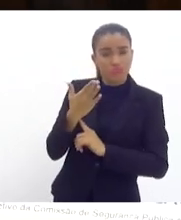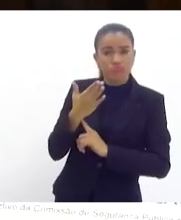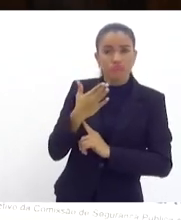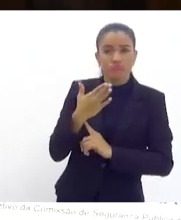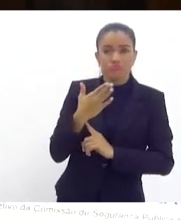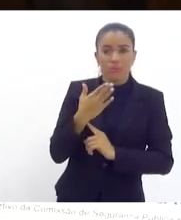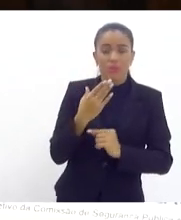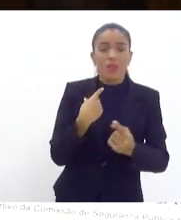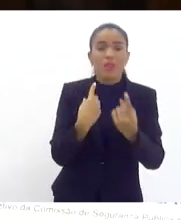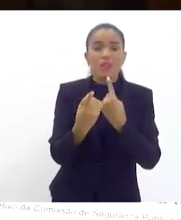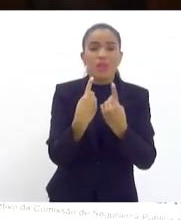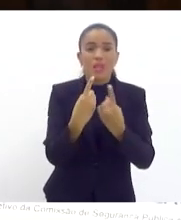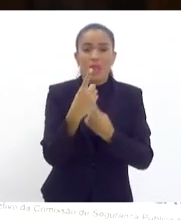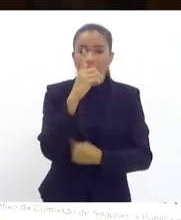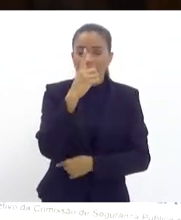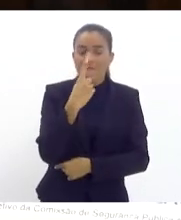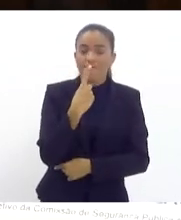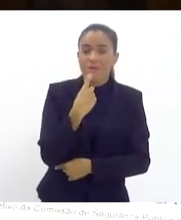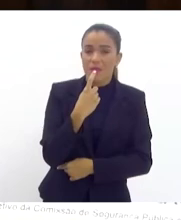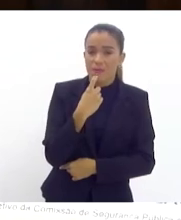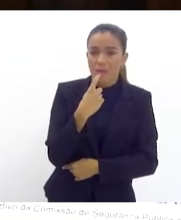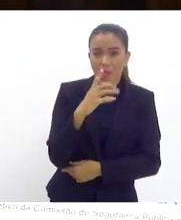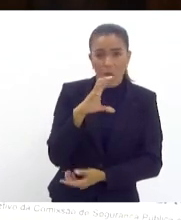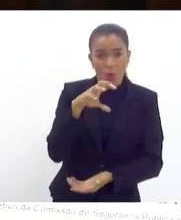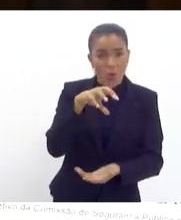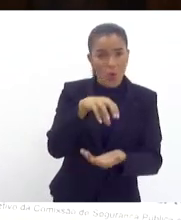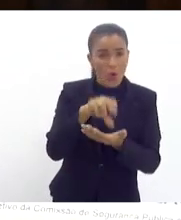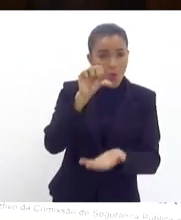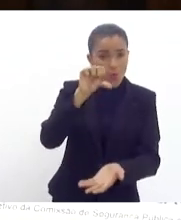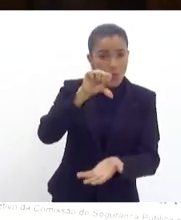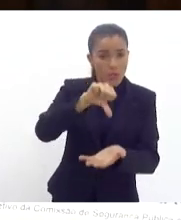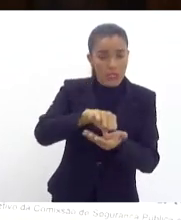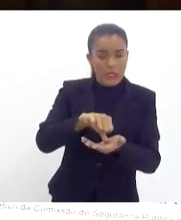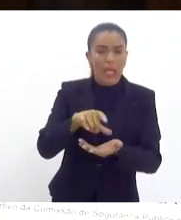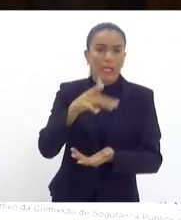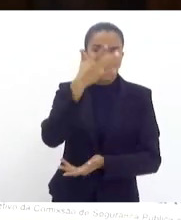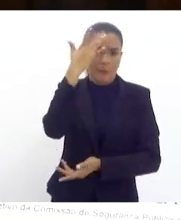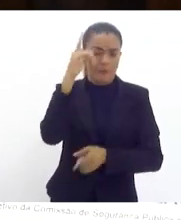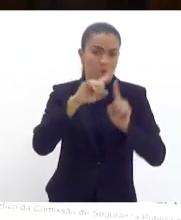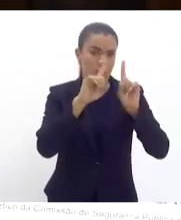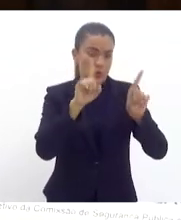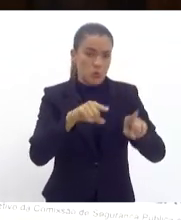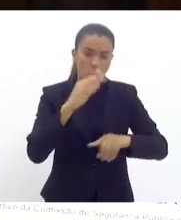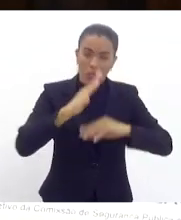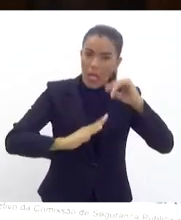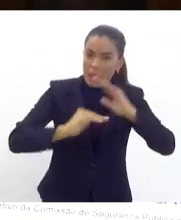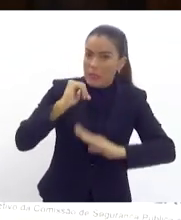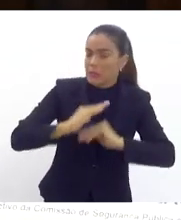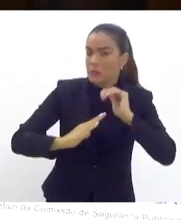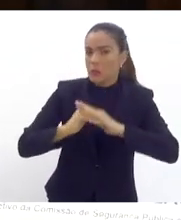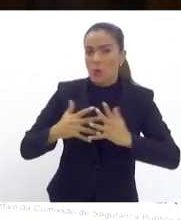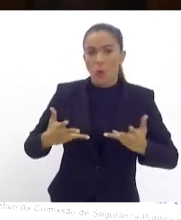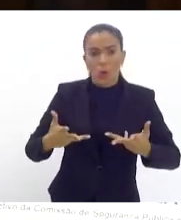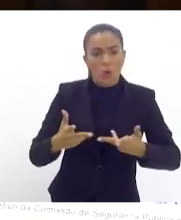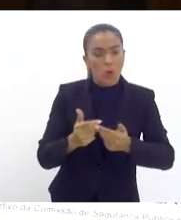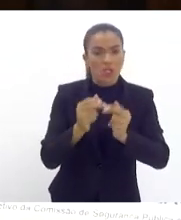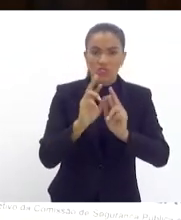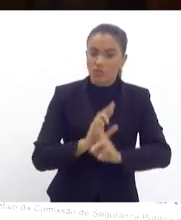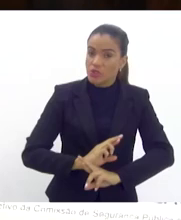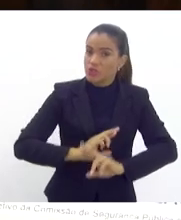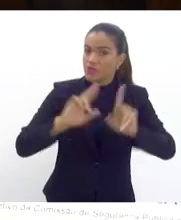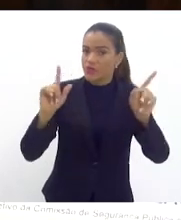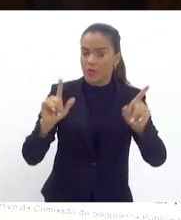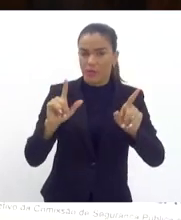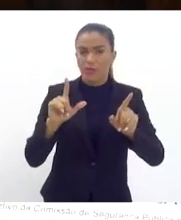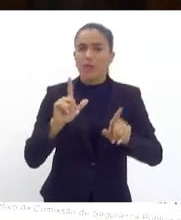vermelha então Recon é a imunidade operacional com homens treinados comunidade destacada diferenciada e